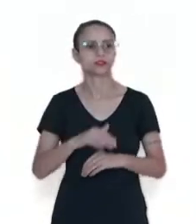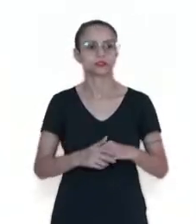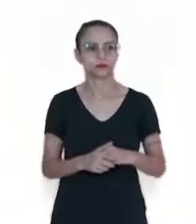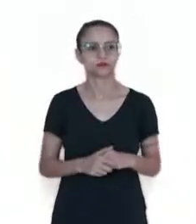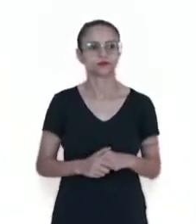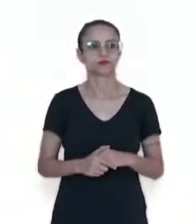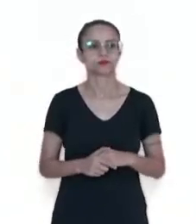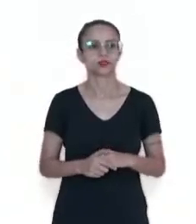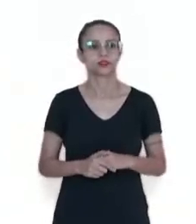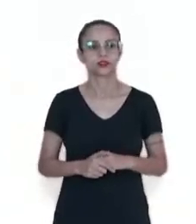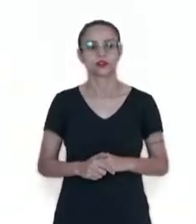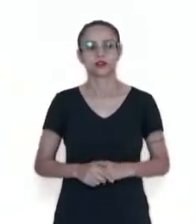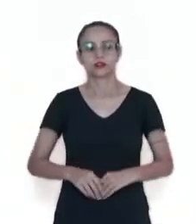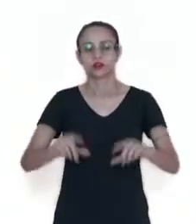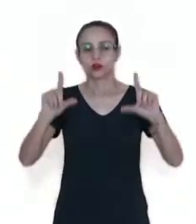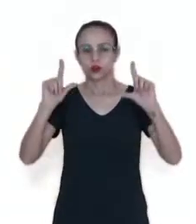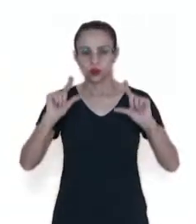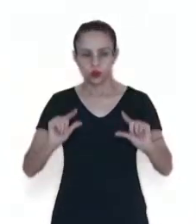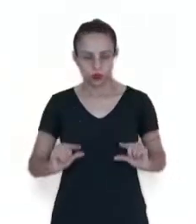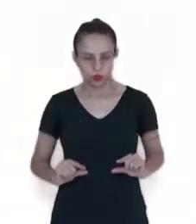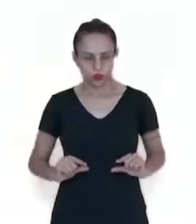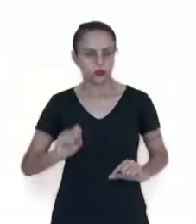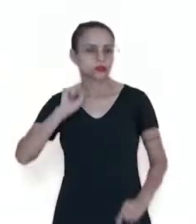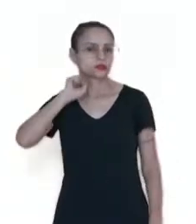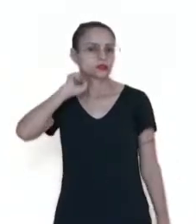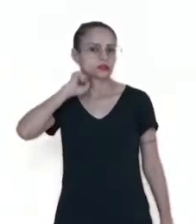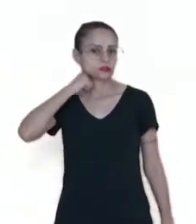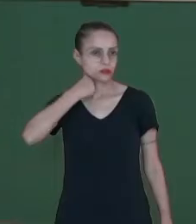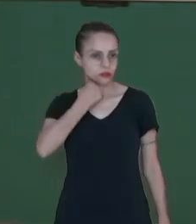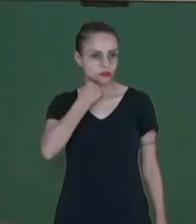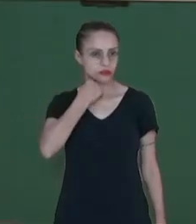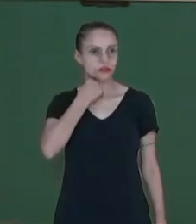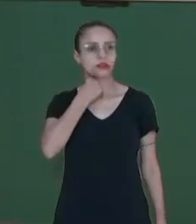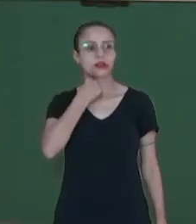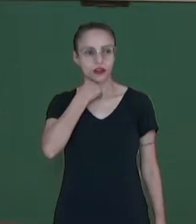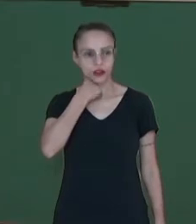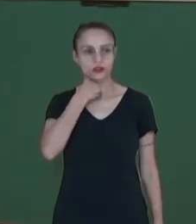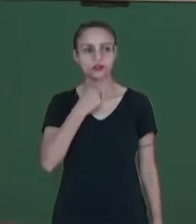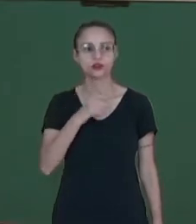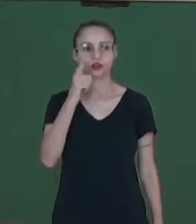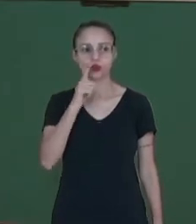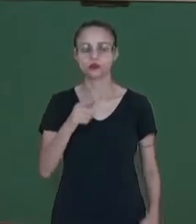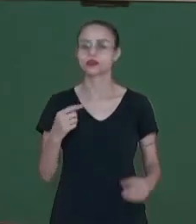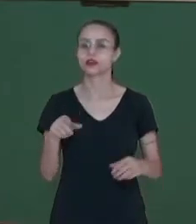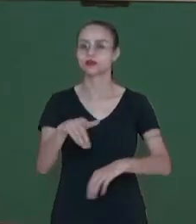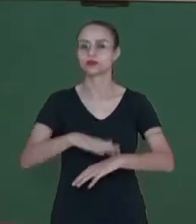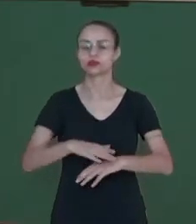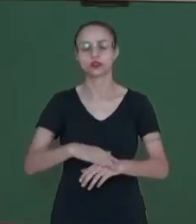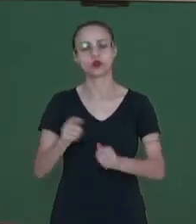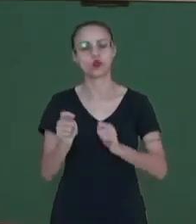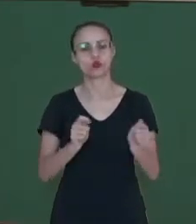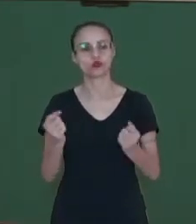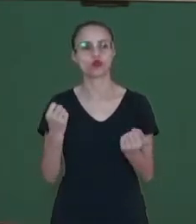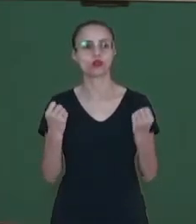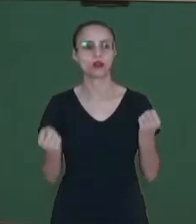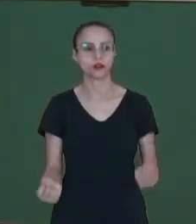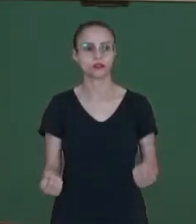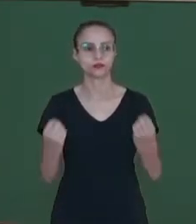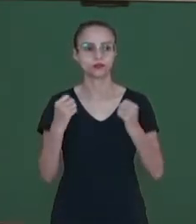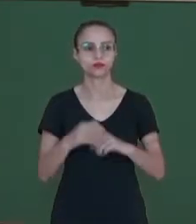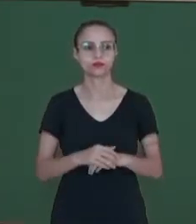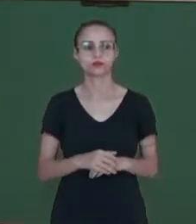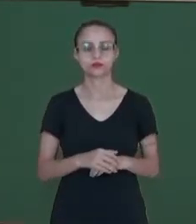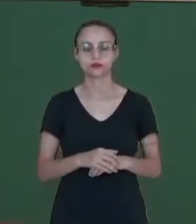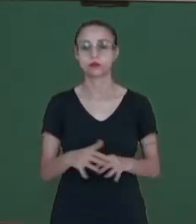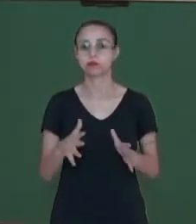né? Redução de nível de estresse articular. Então, como não é uma máquina, você consegue controlar até onde você vai. Maior